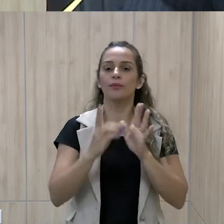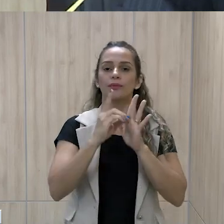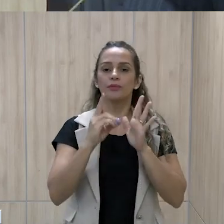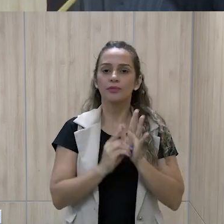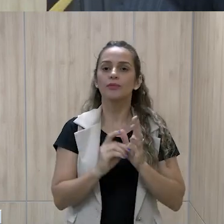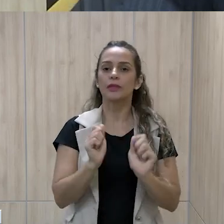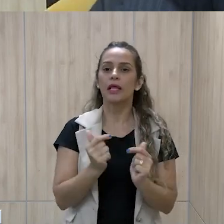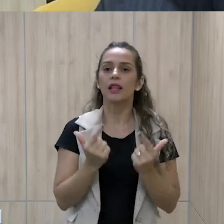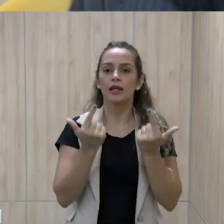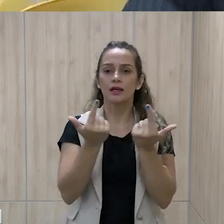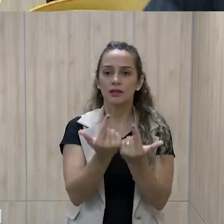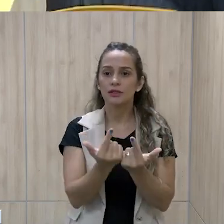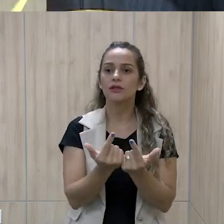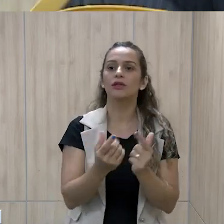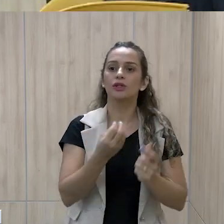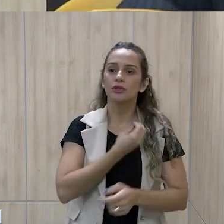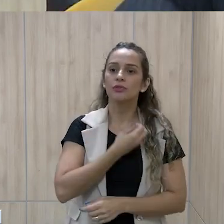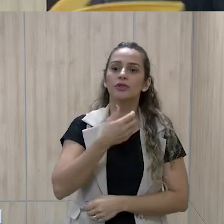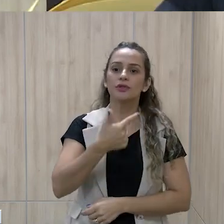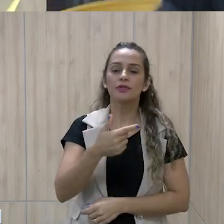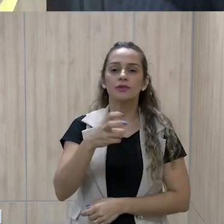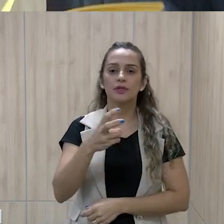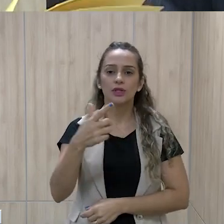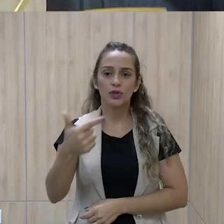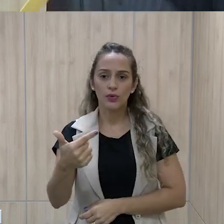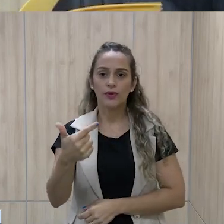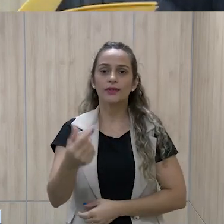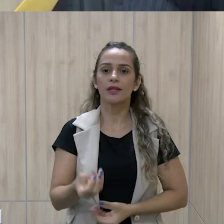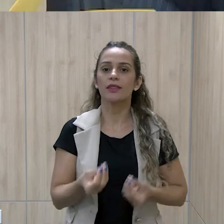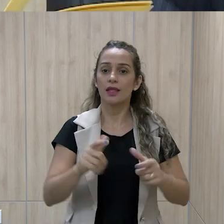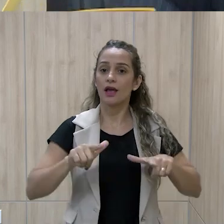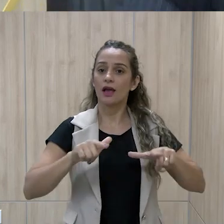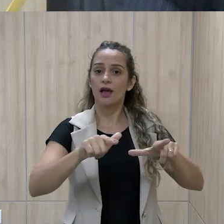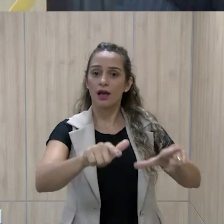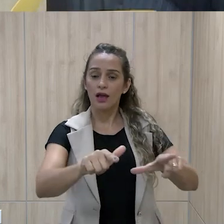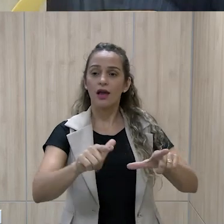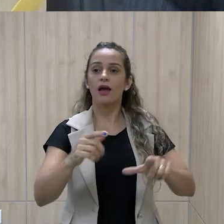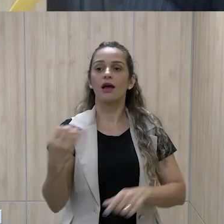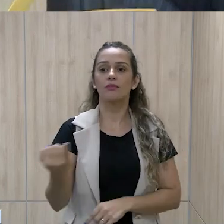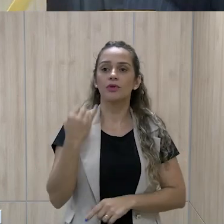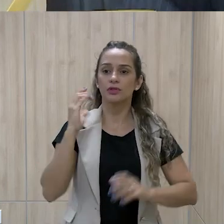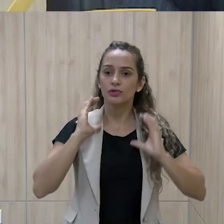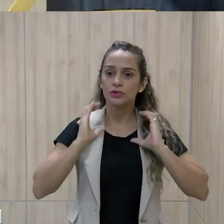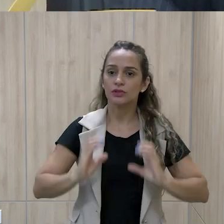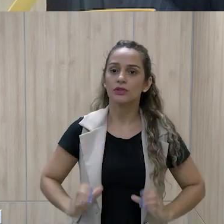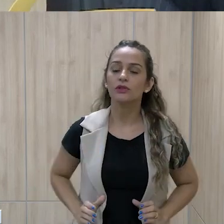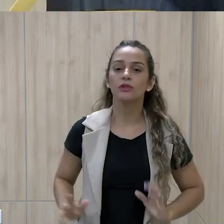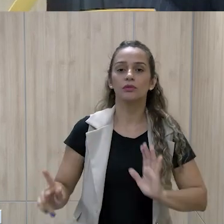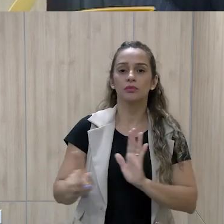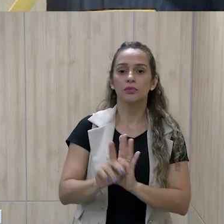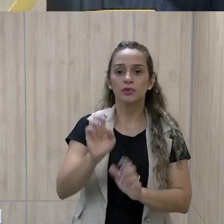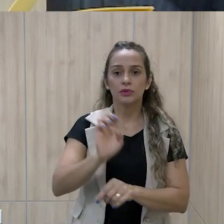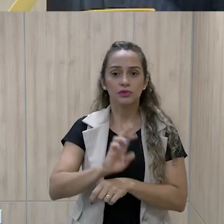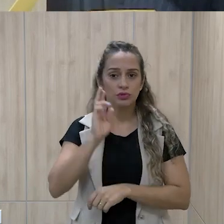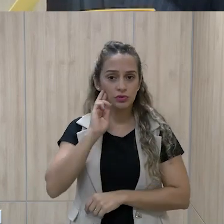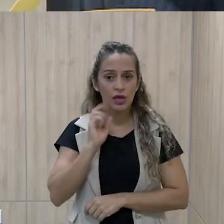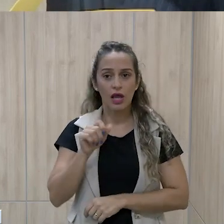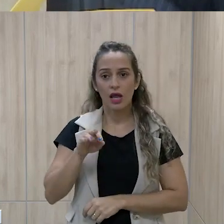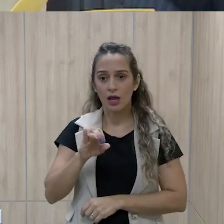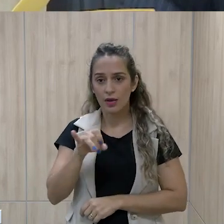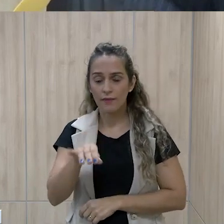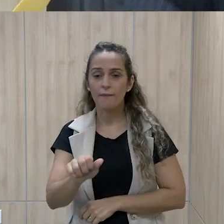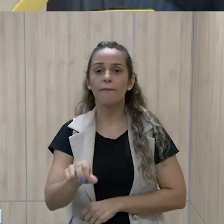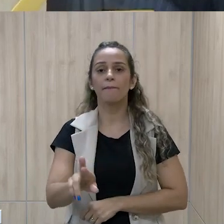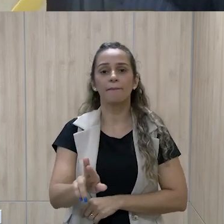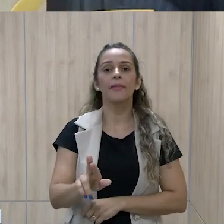Rondônia projeto decreto legislativo número 252 concede o Título honorífico de Cidadão honorários do Estado de